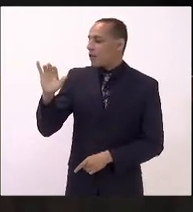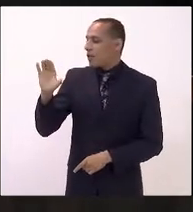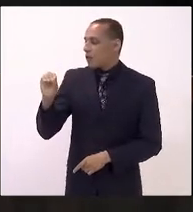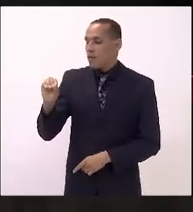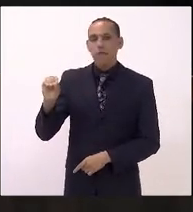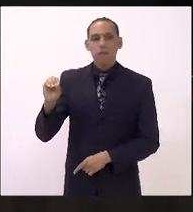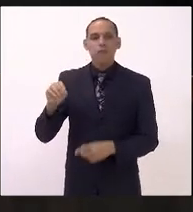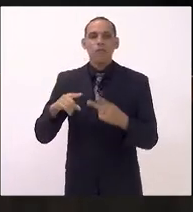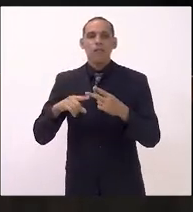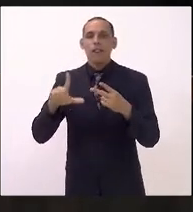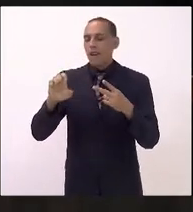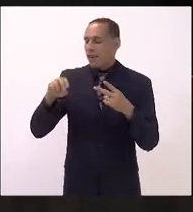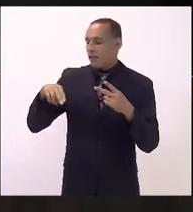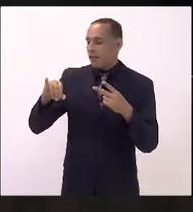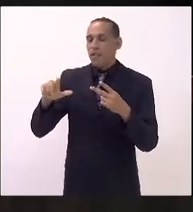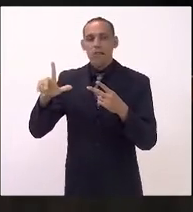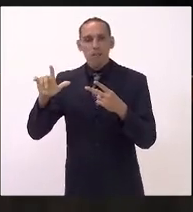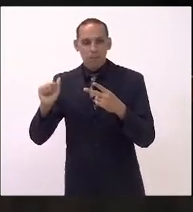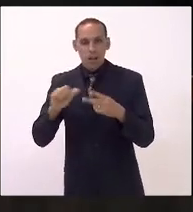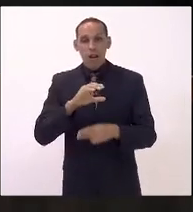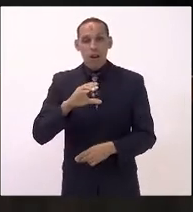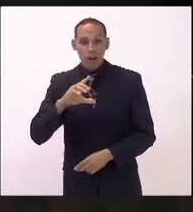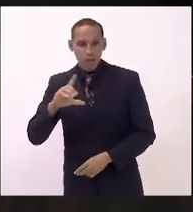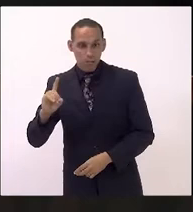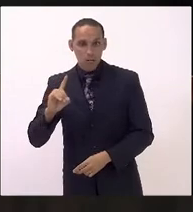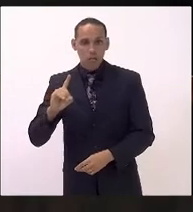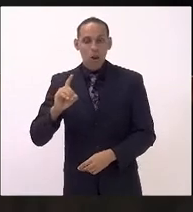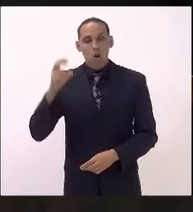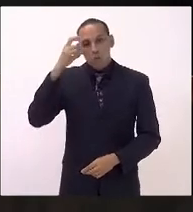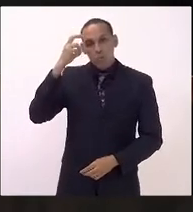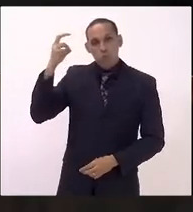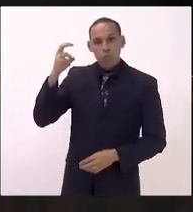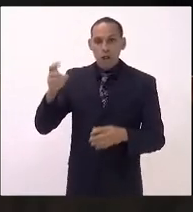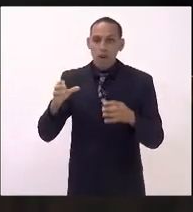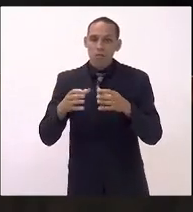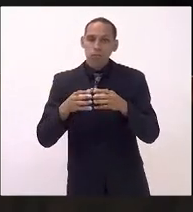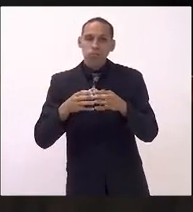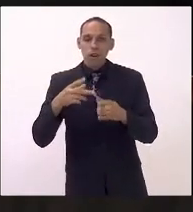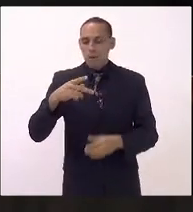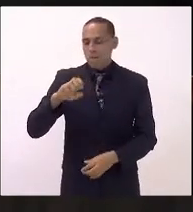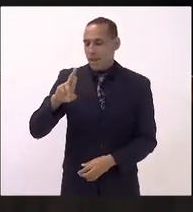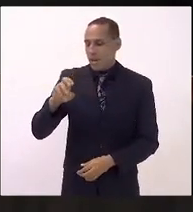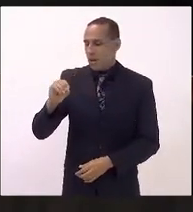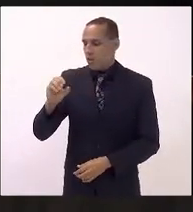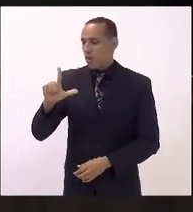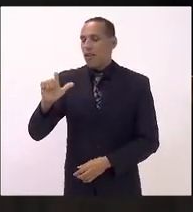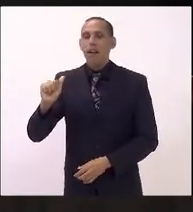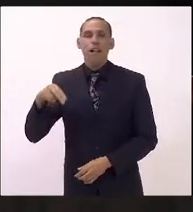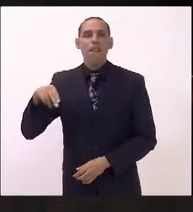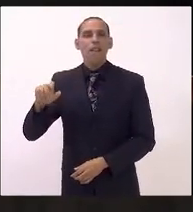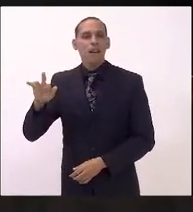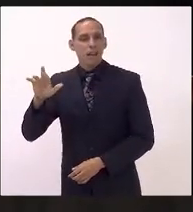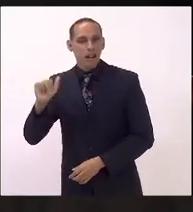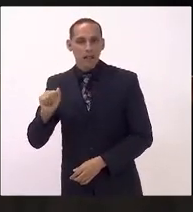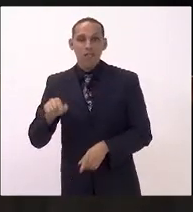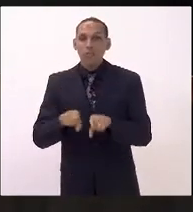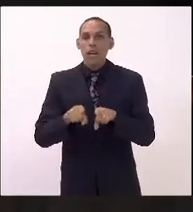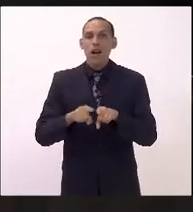Campos, coordenadora de cultura do Instituto Pérola Negra, da delegada de polícia Márcia Noerê